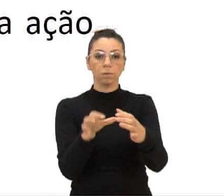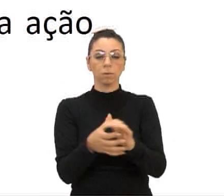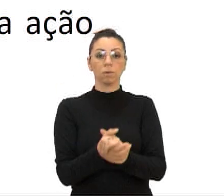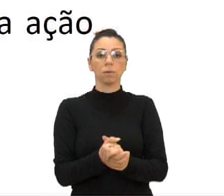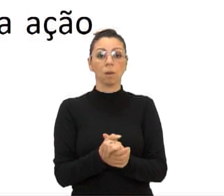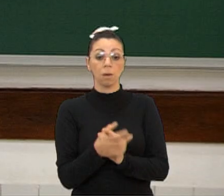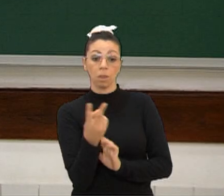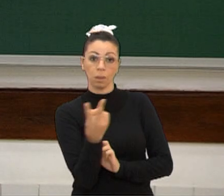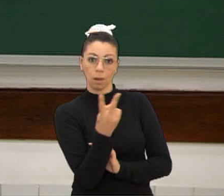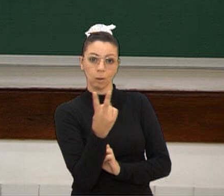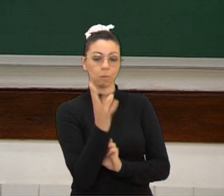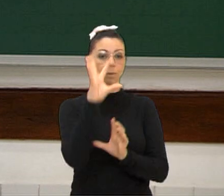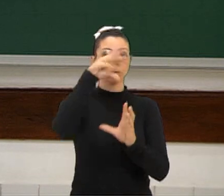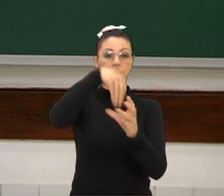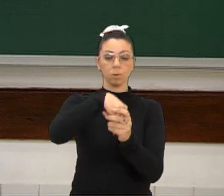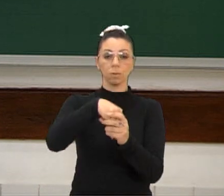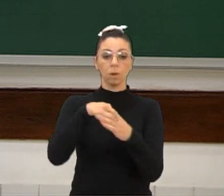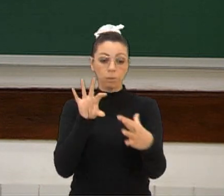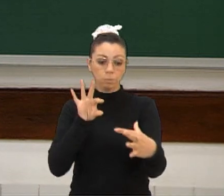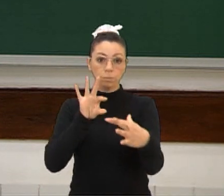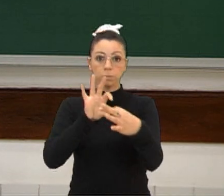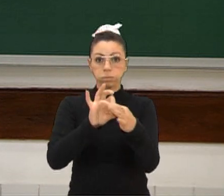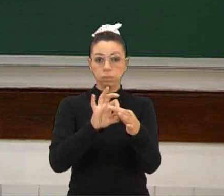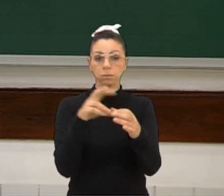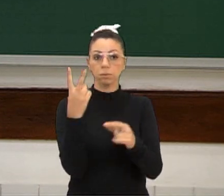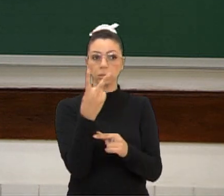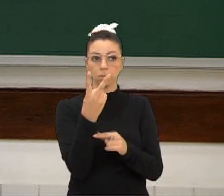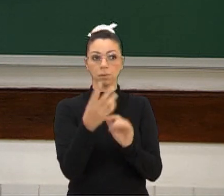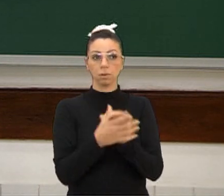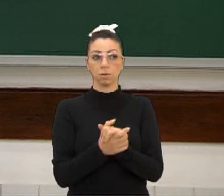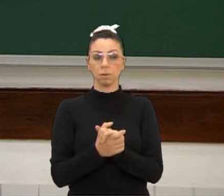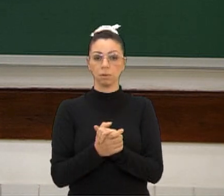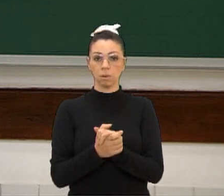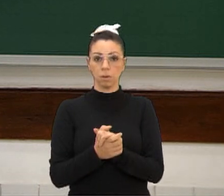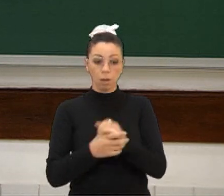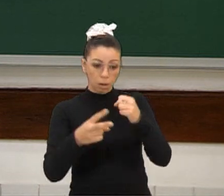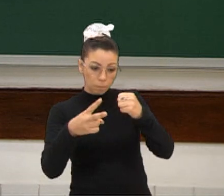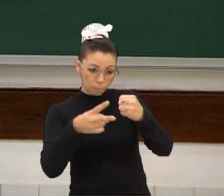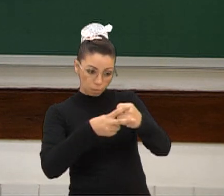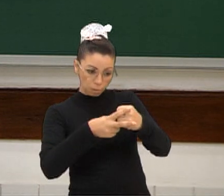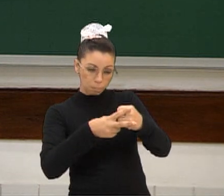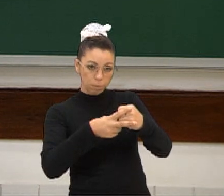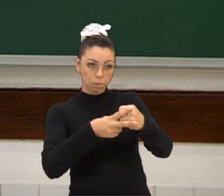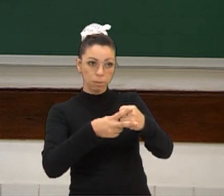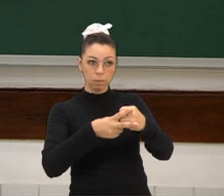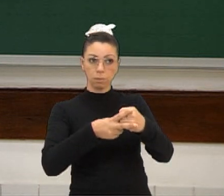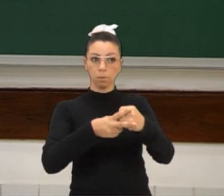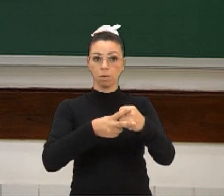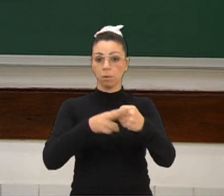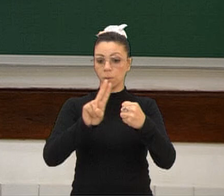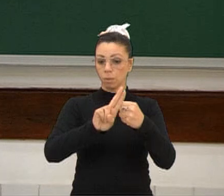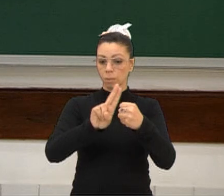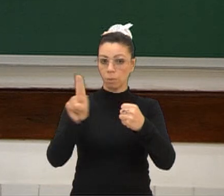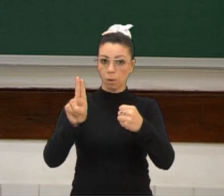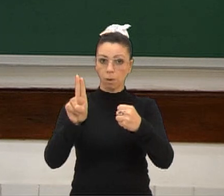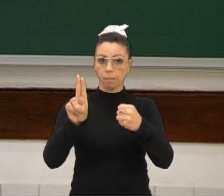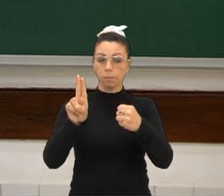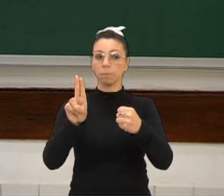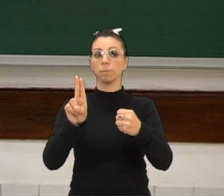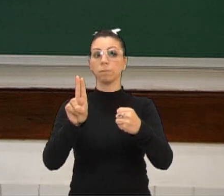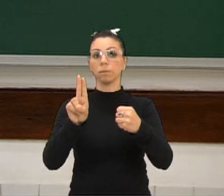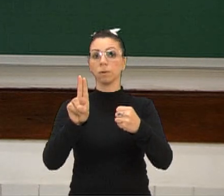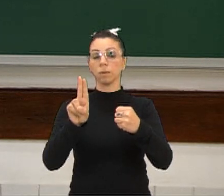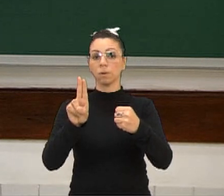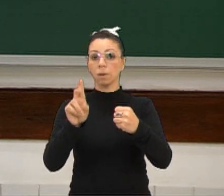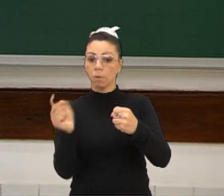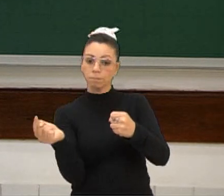ter as duas coisas, eu vou ter a junção desses dois. Eu vou ter o verbo e vou ter o quê? Um nome